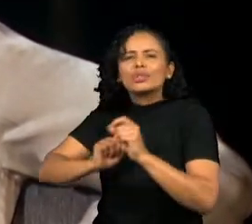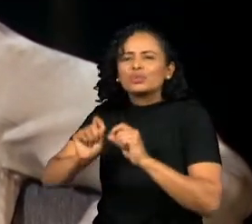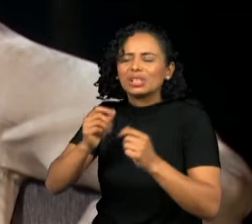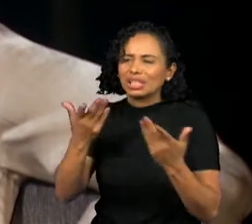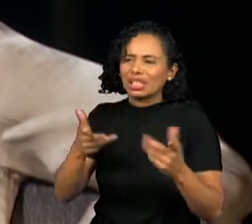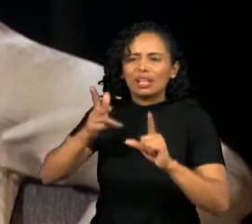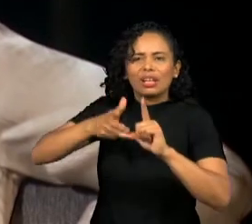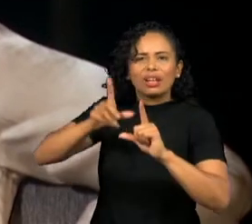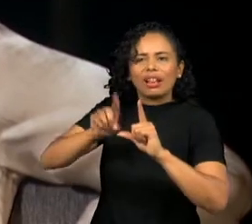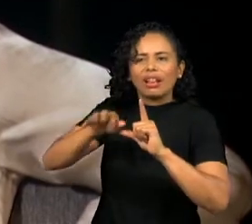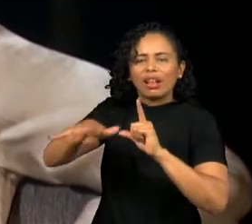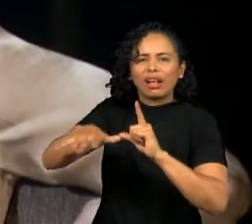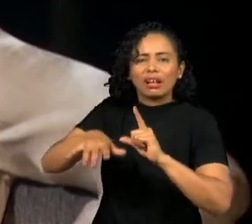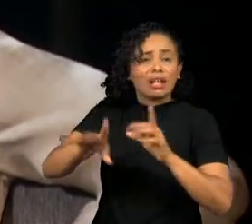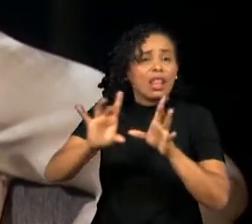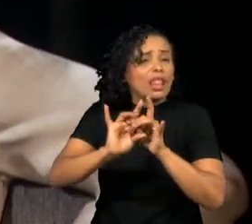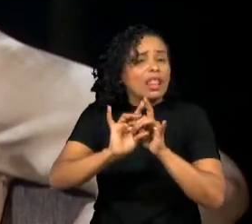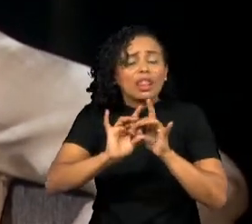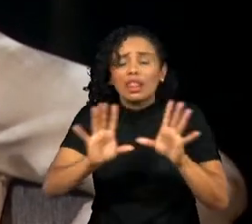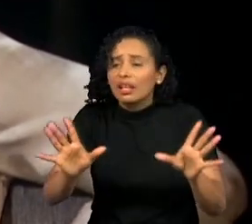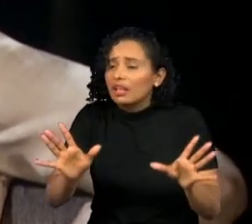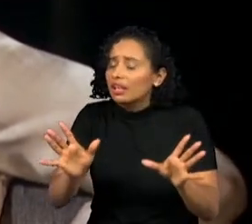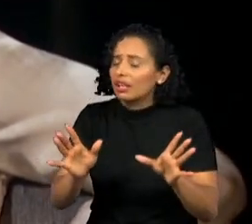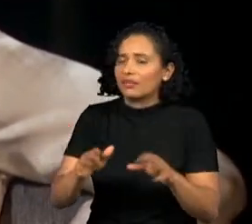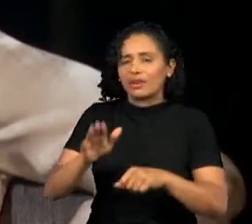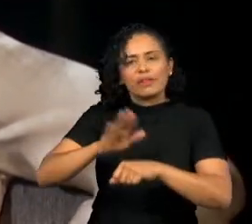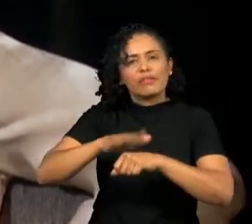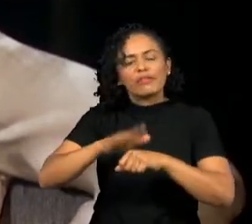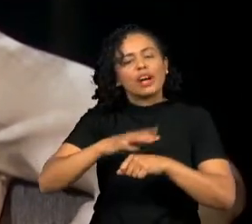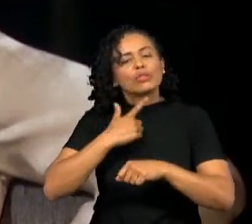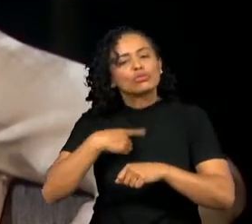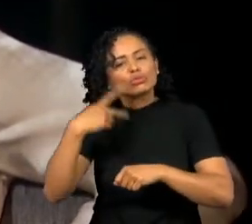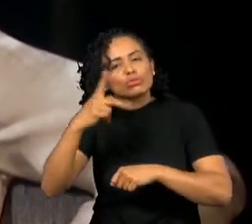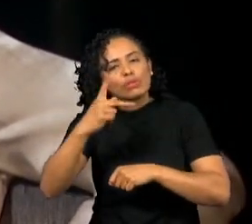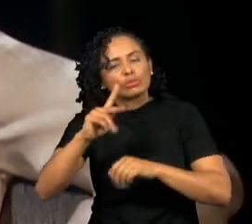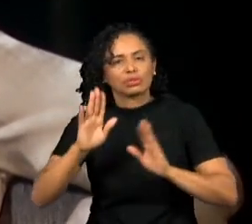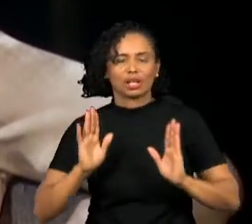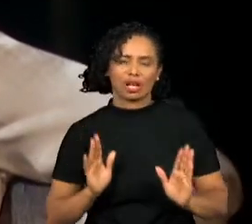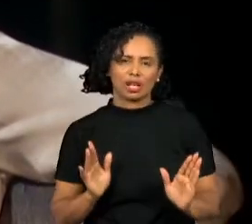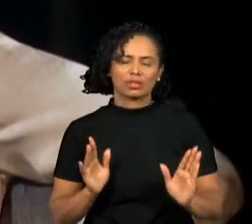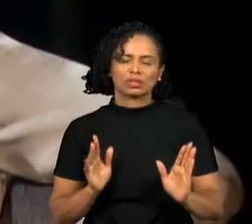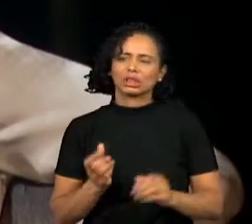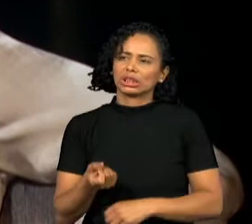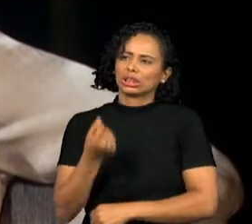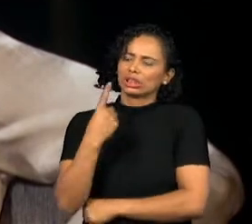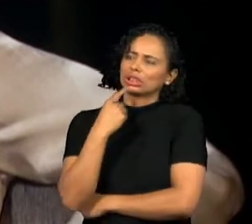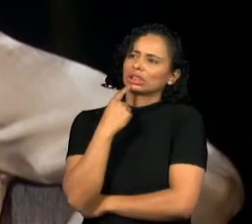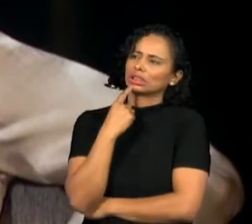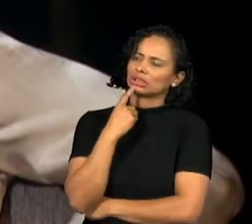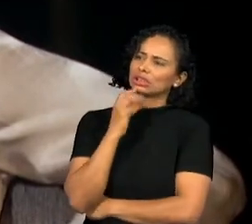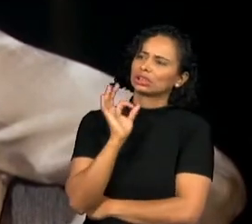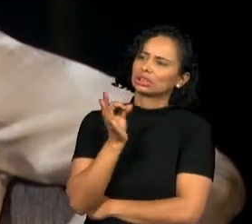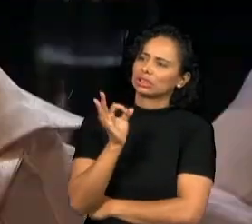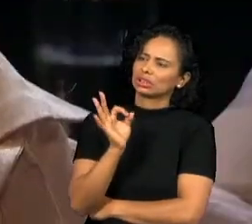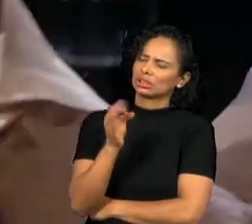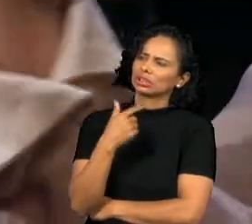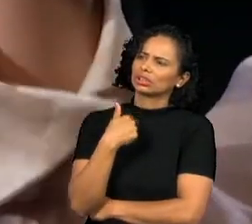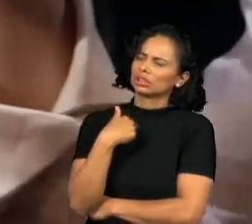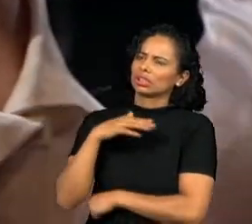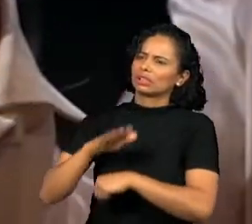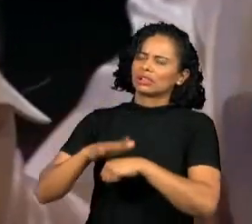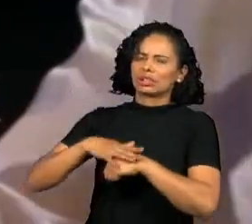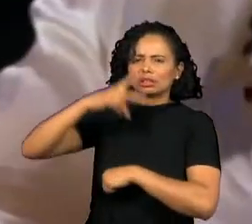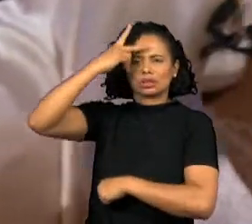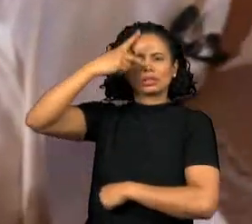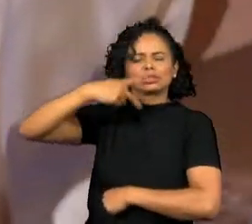faz o que der na telha foi faz o que dá vontade de fazer E aí eu comecei a fazer isso eu percebi que o público responde muito bem tipo